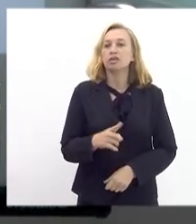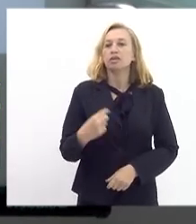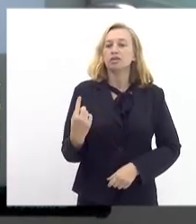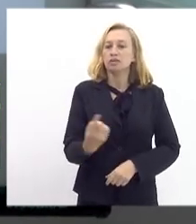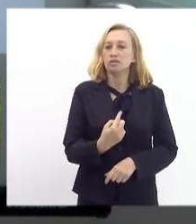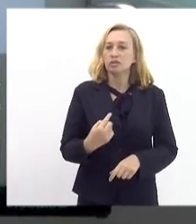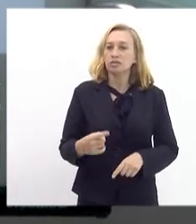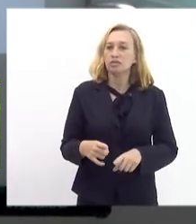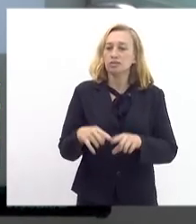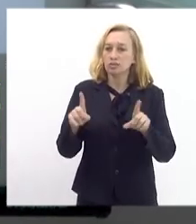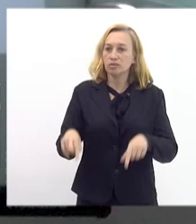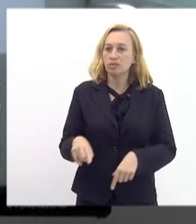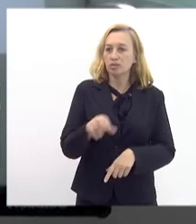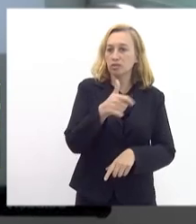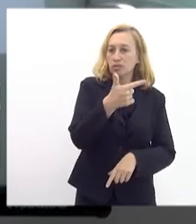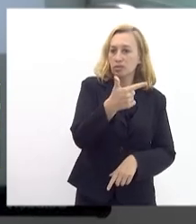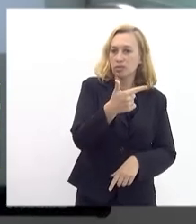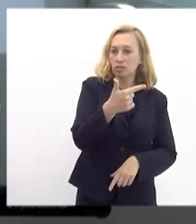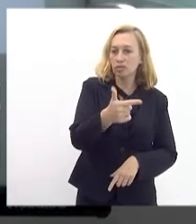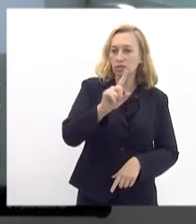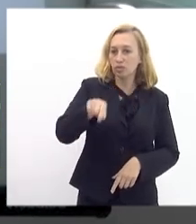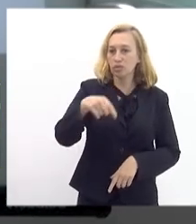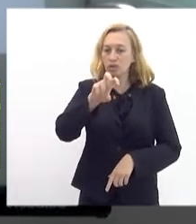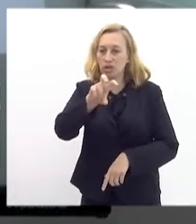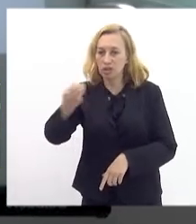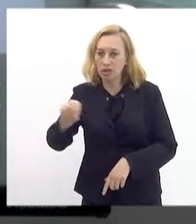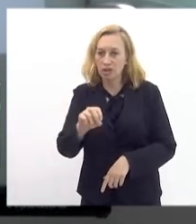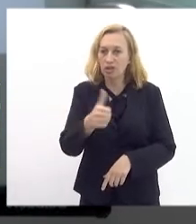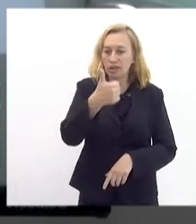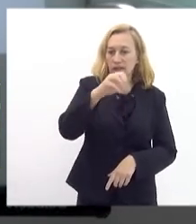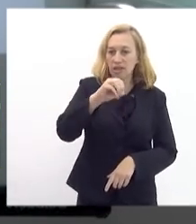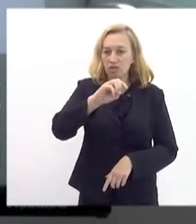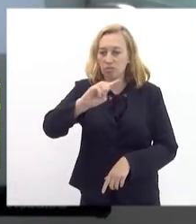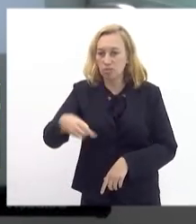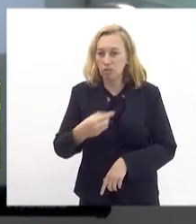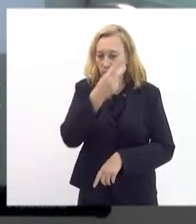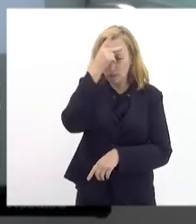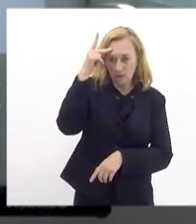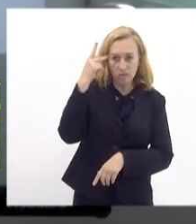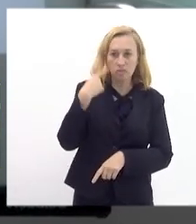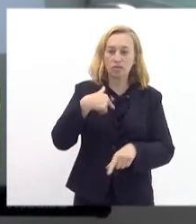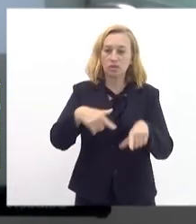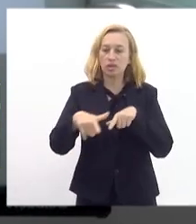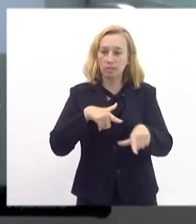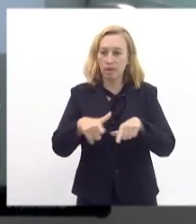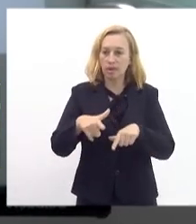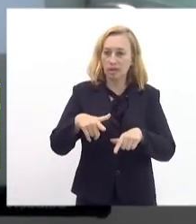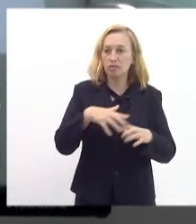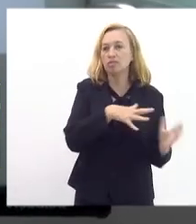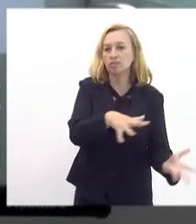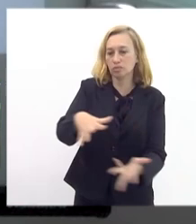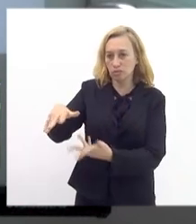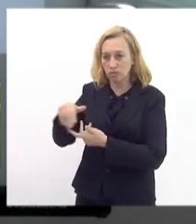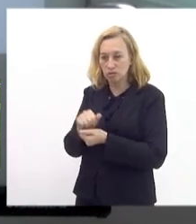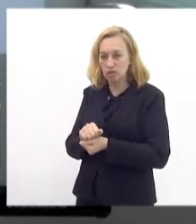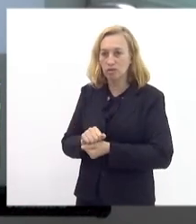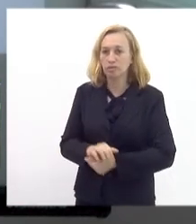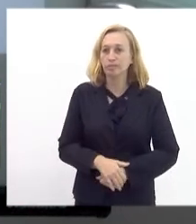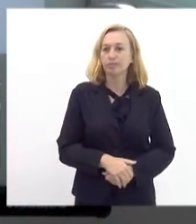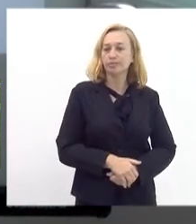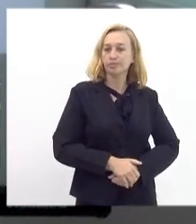aí 2500 e praticamente 10 mil pessoas envolvidas nas nossas operações do mundo como um todo